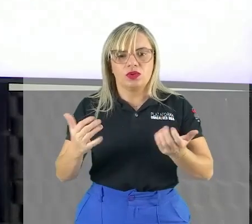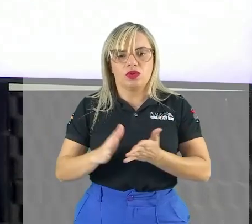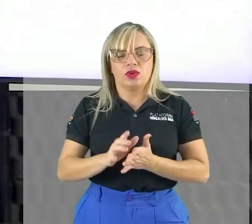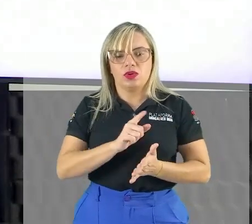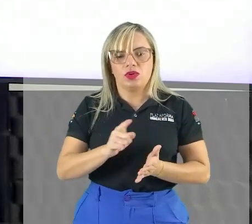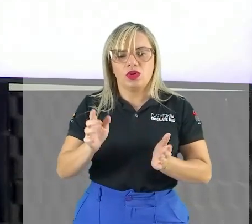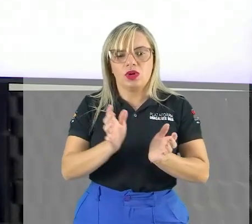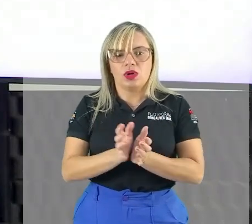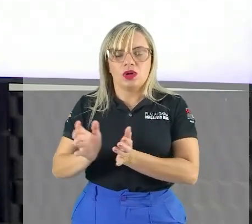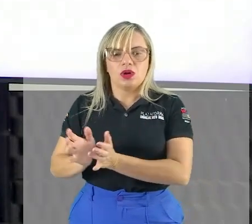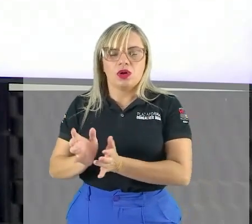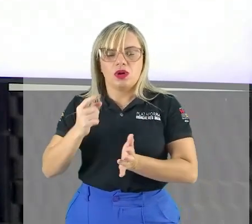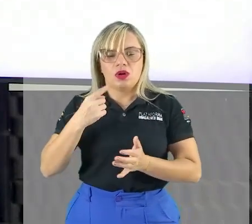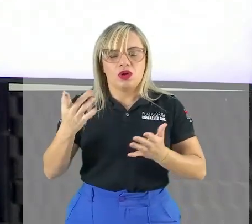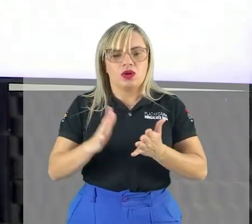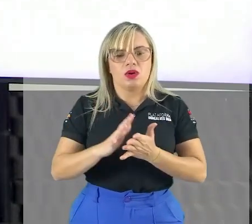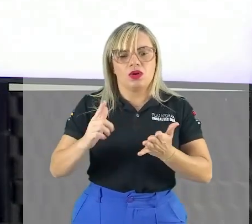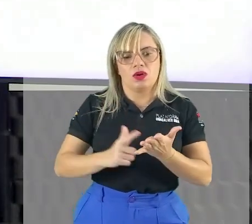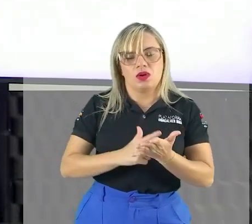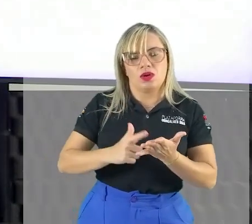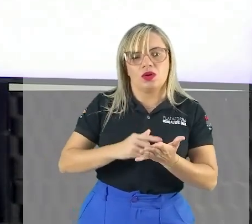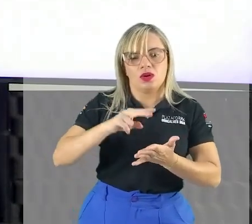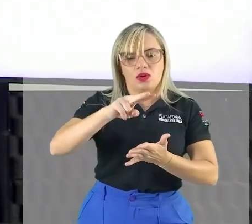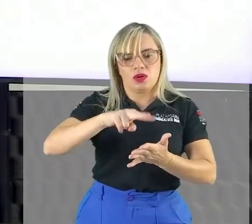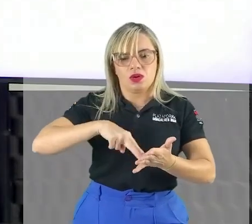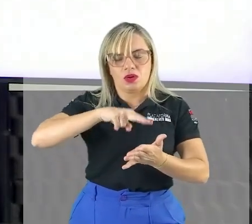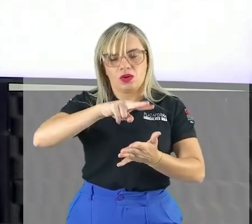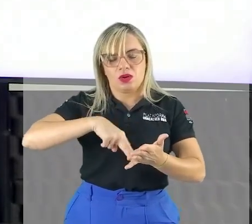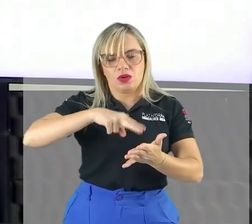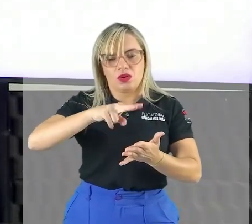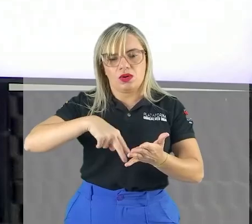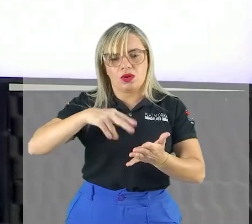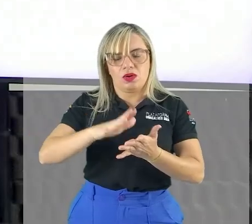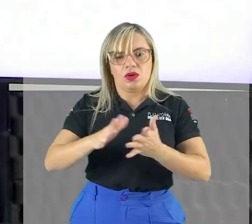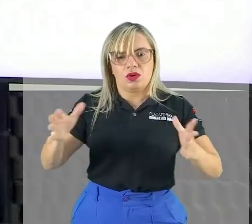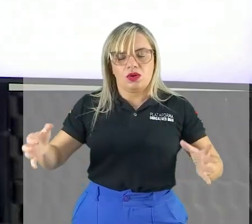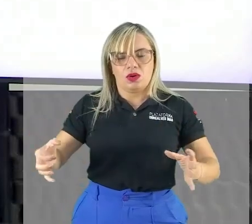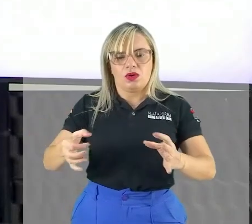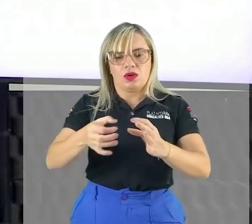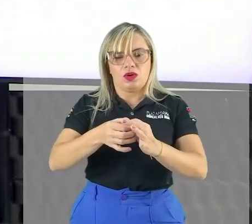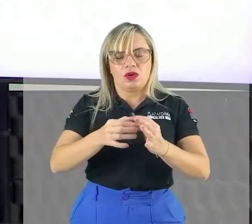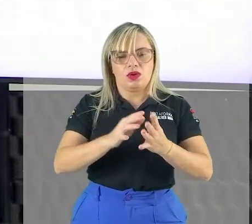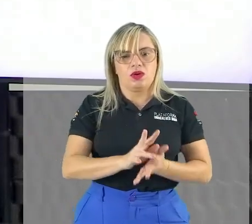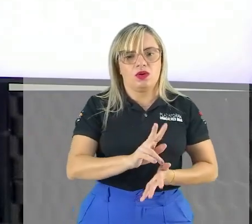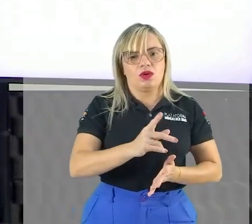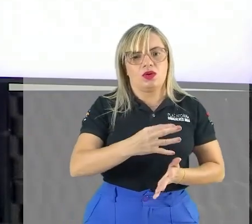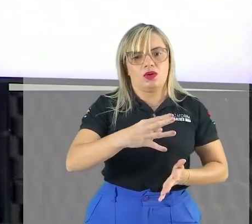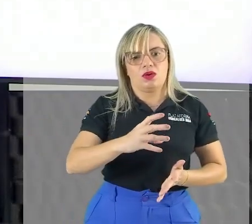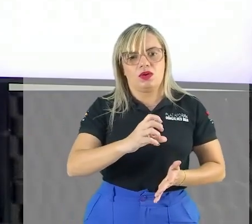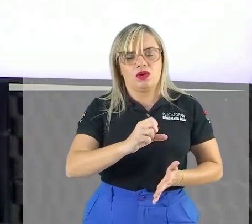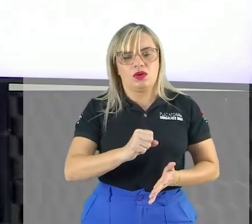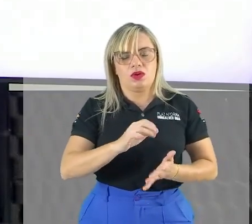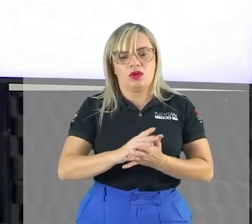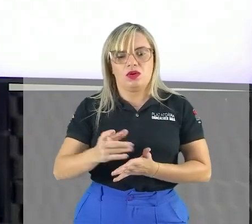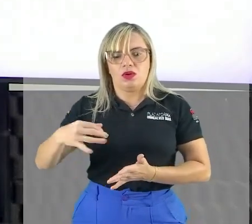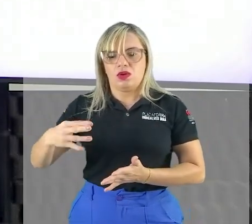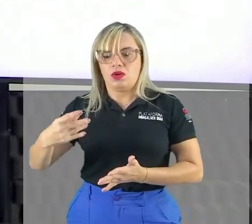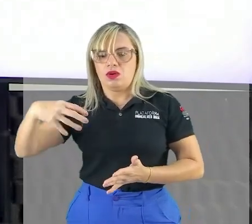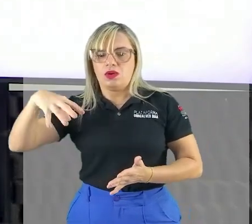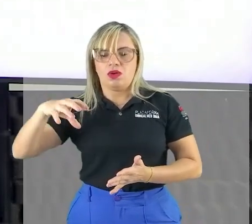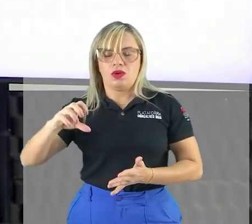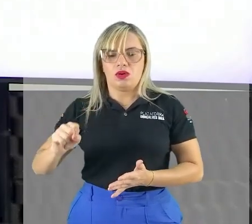vocês lerem aí os livros, estudarem, vocês vão ver o laço entre vassalo e suzerano. O suzerano é aquele que